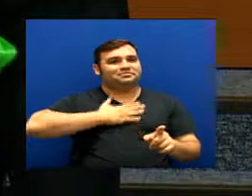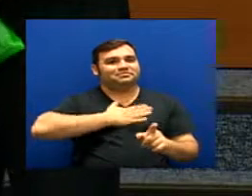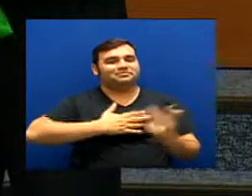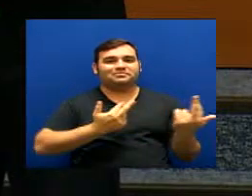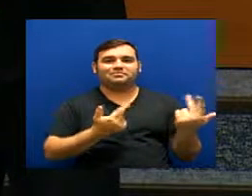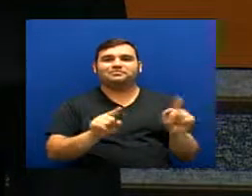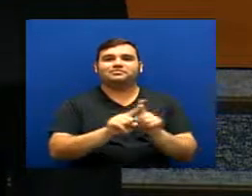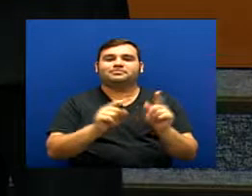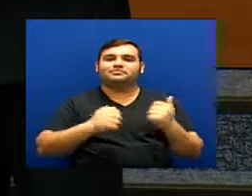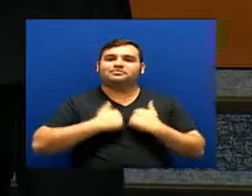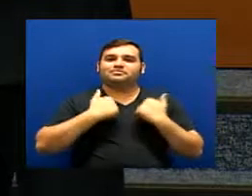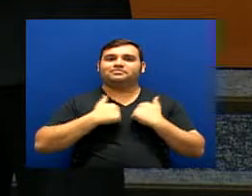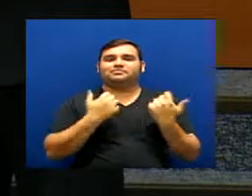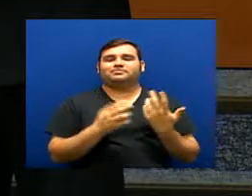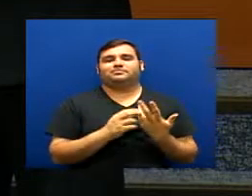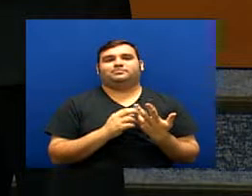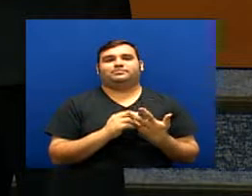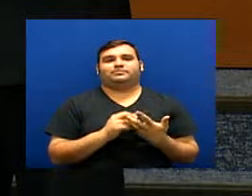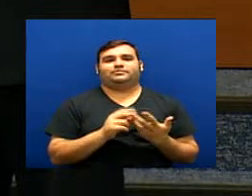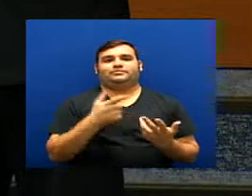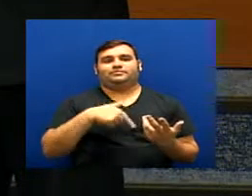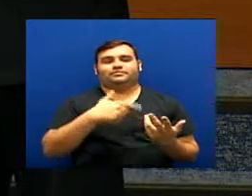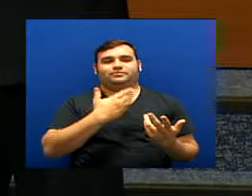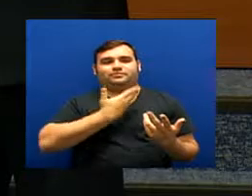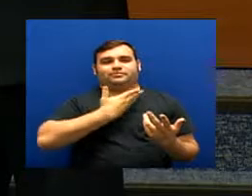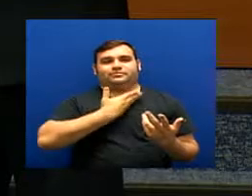católica beneditina.